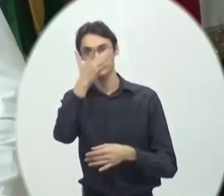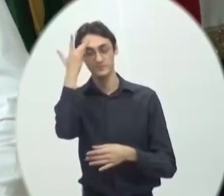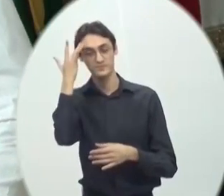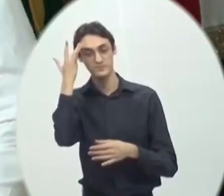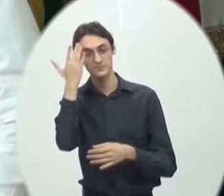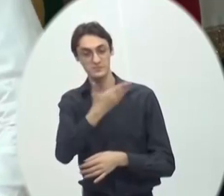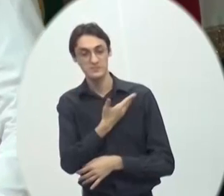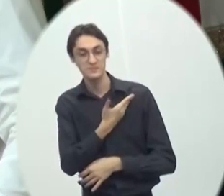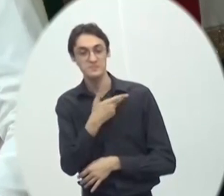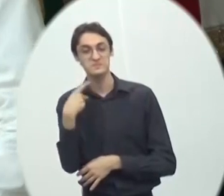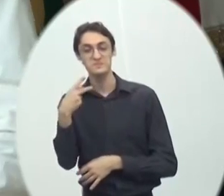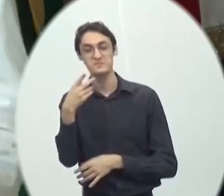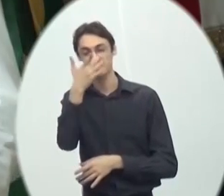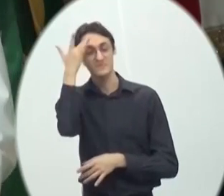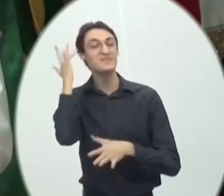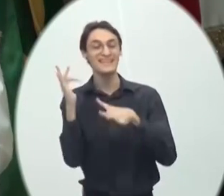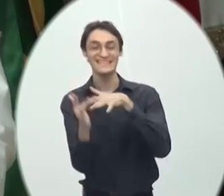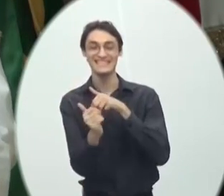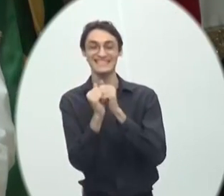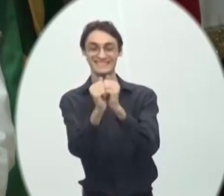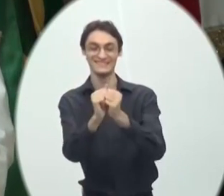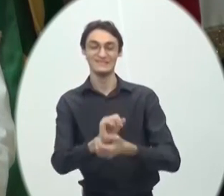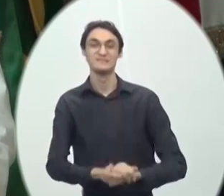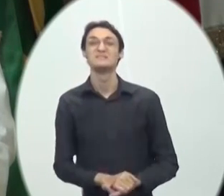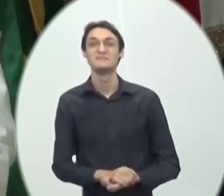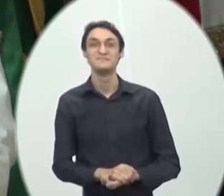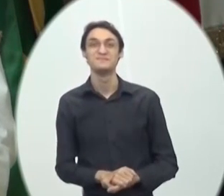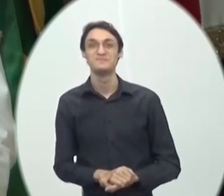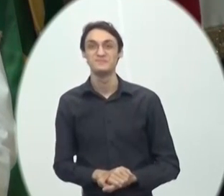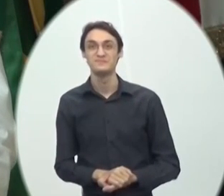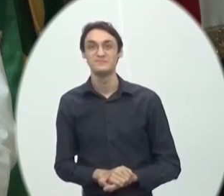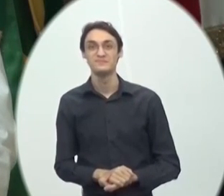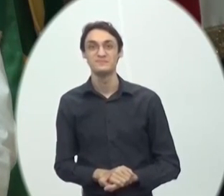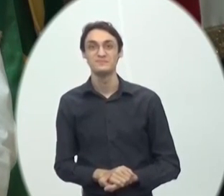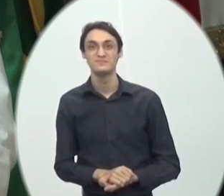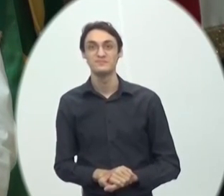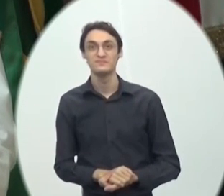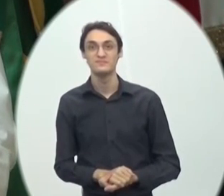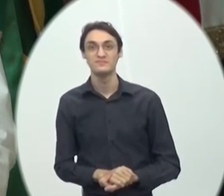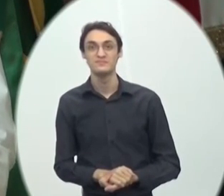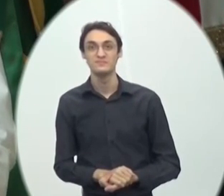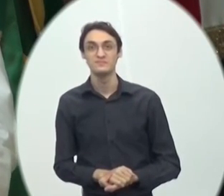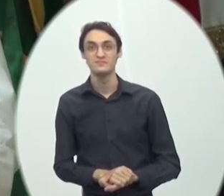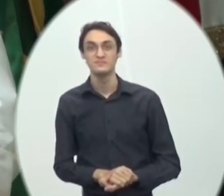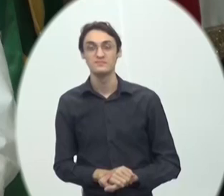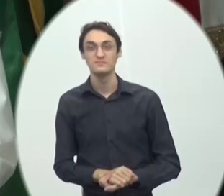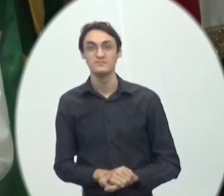redes sociais. Olha, Mirzinho, né? Morador da quarta linha.